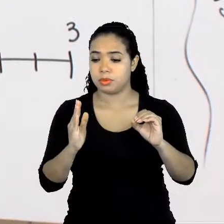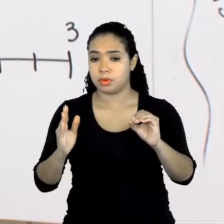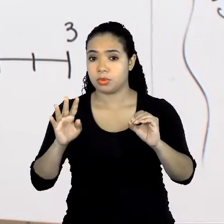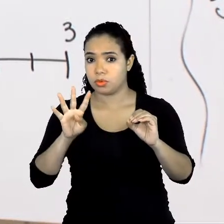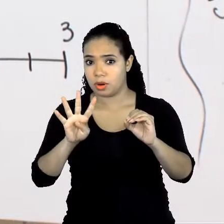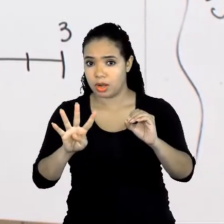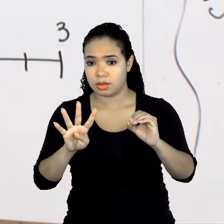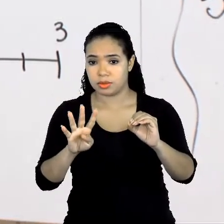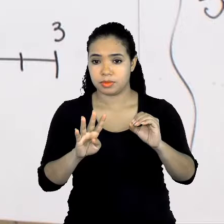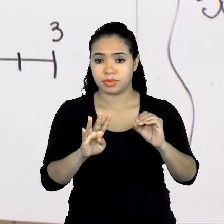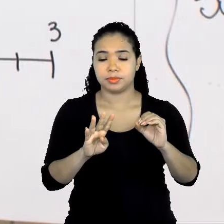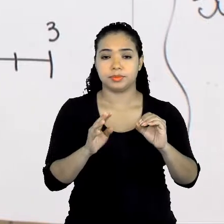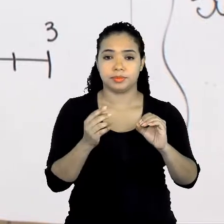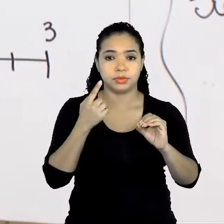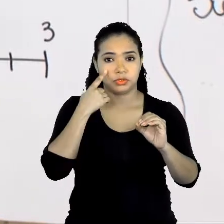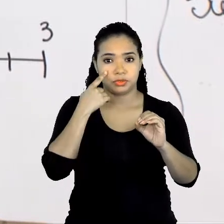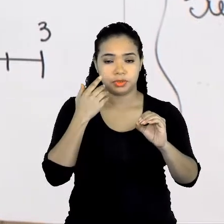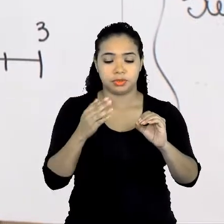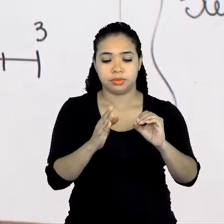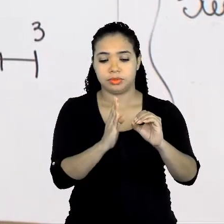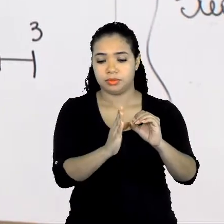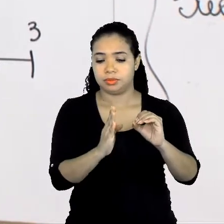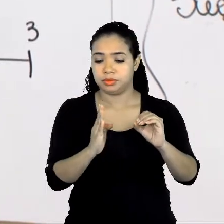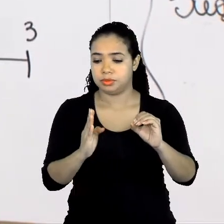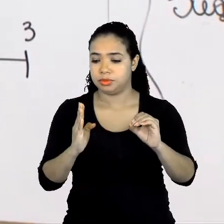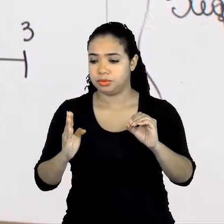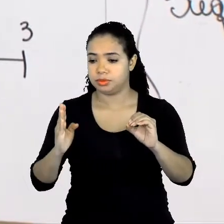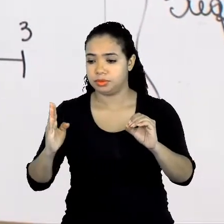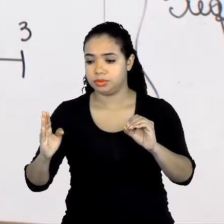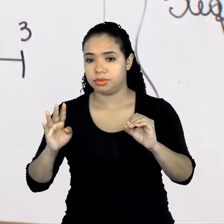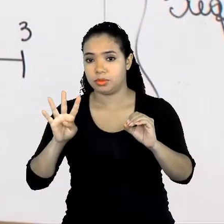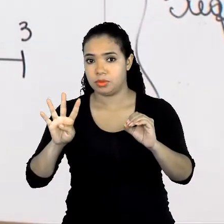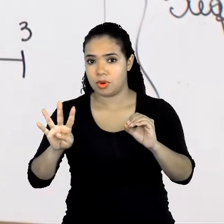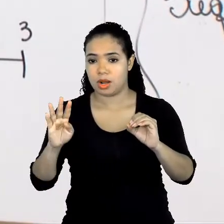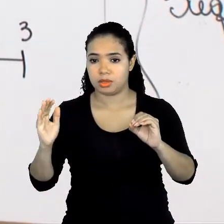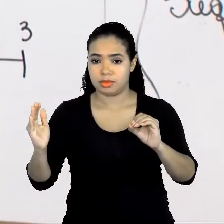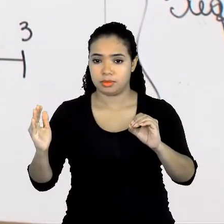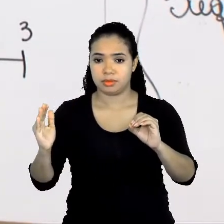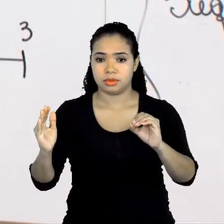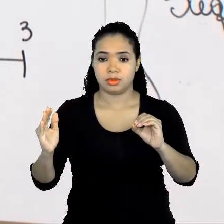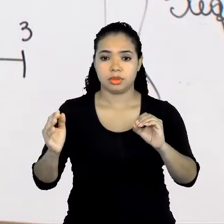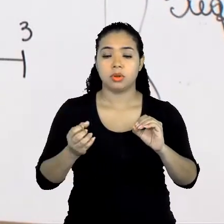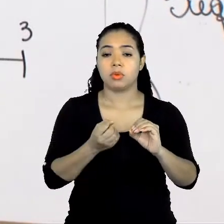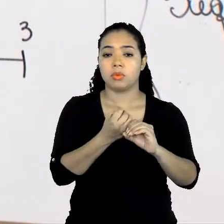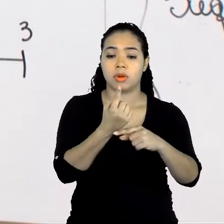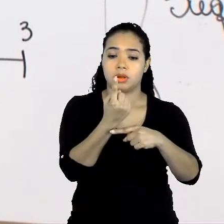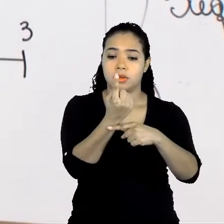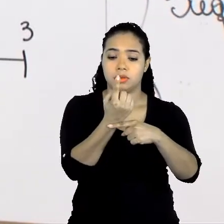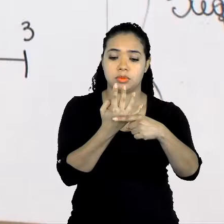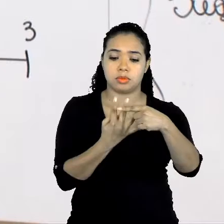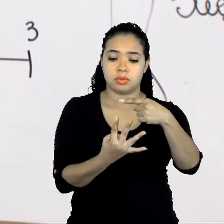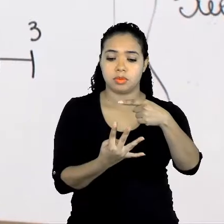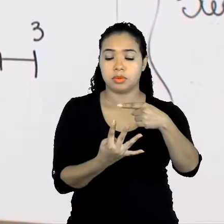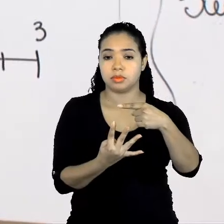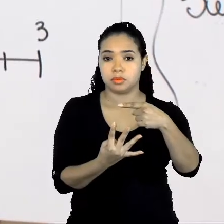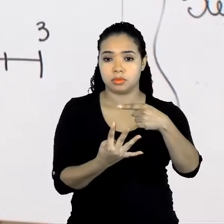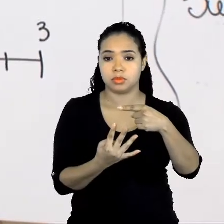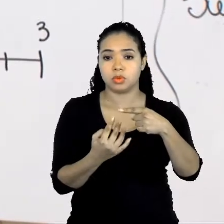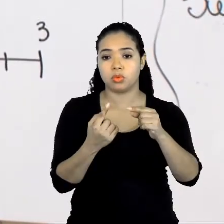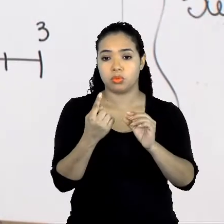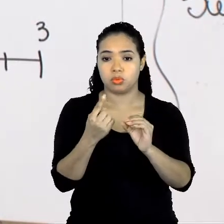1, 2, 3, 4 partes. E ele representou quantas partes que ele quer? Uma.